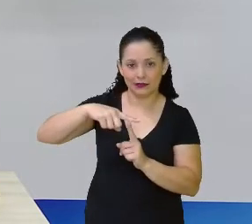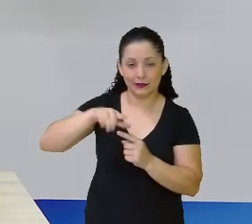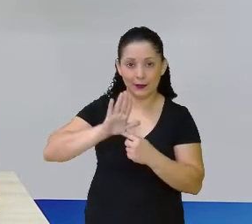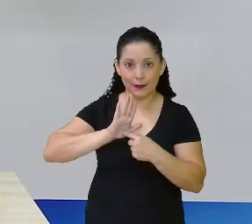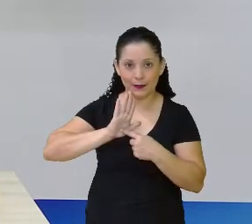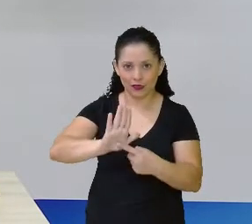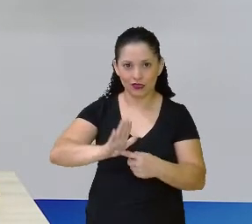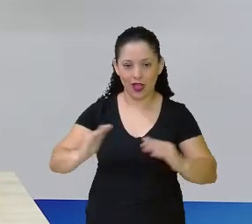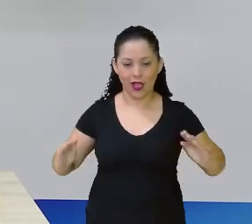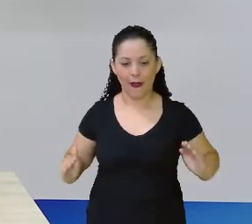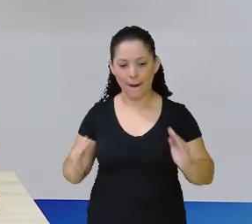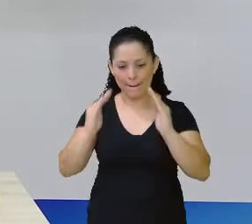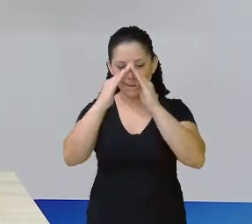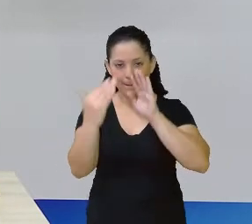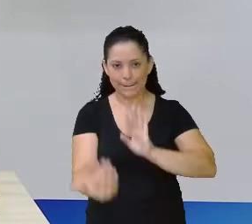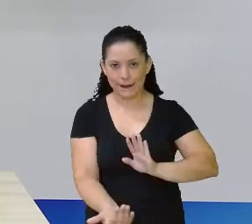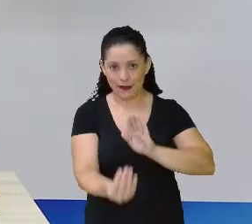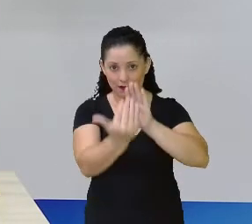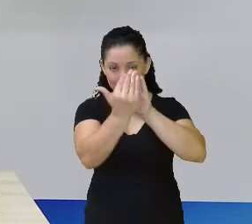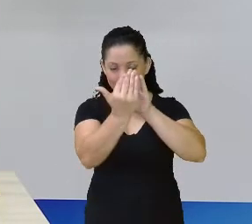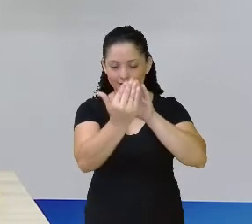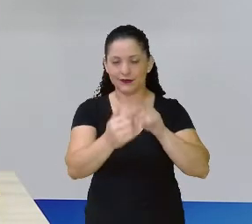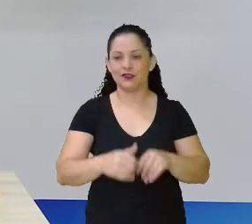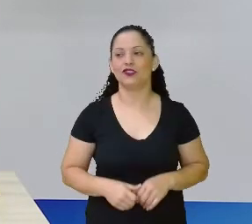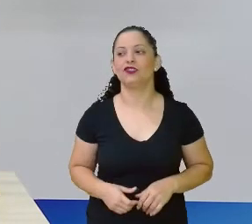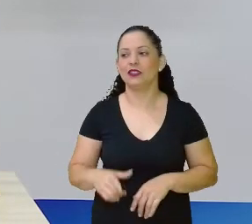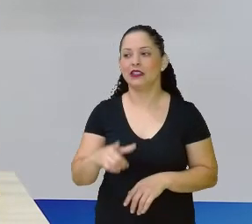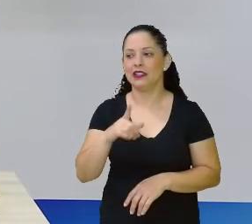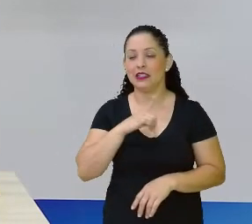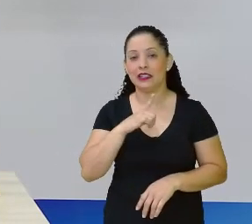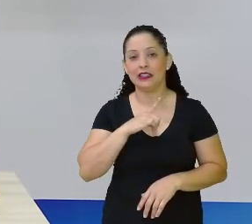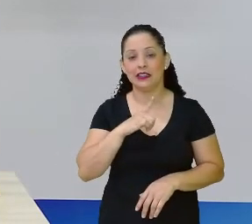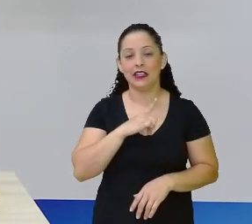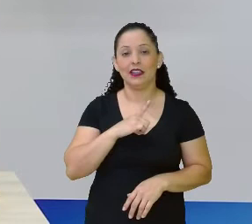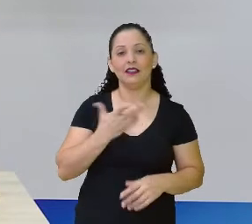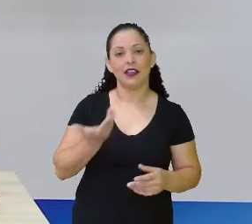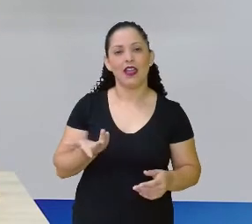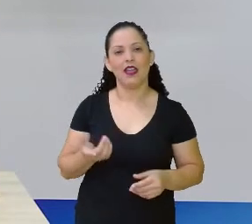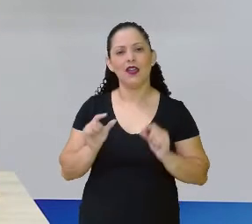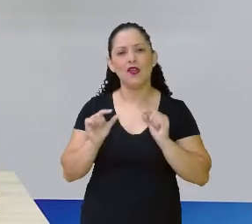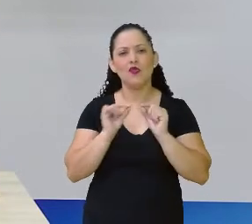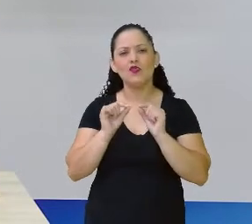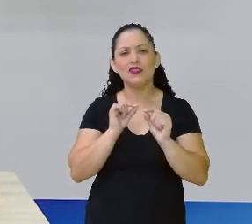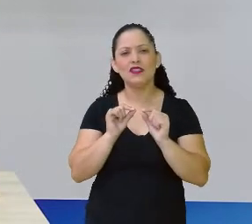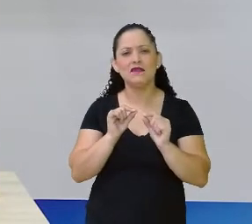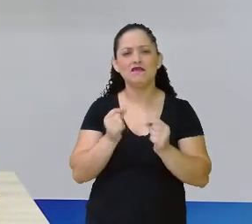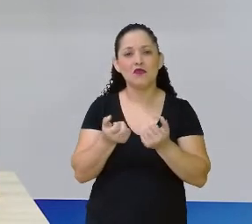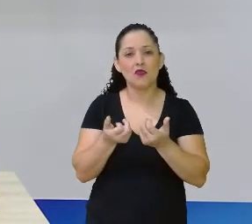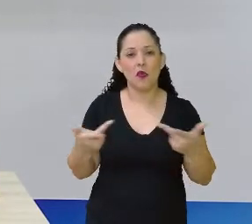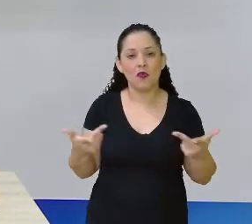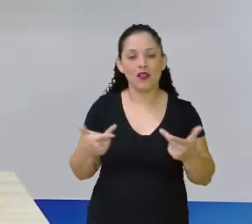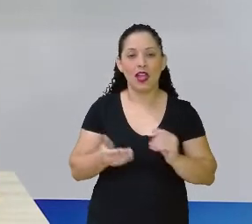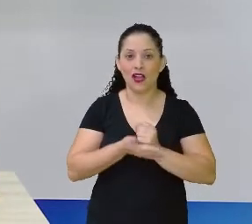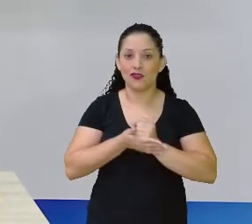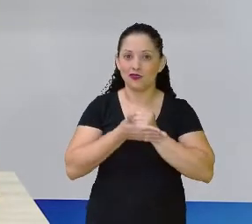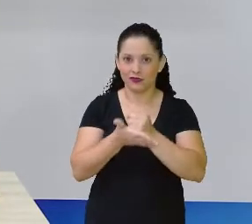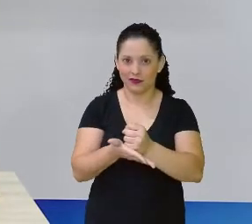e trouxe alguns elementos para me ajudar nesse processo, ó. Massa de